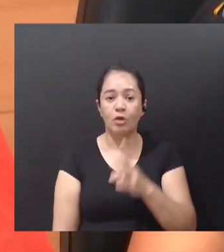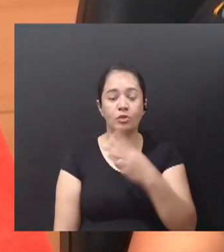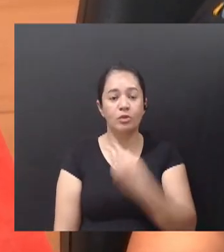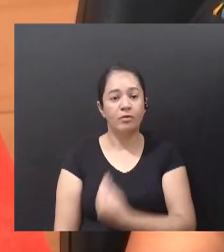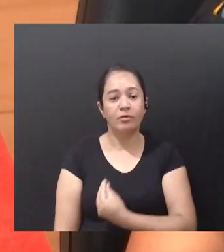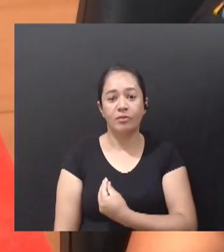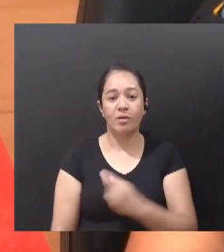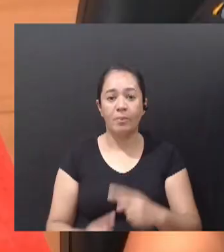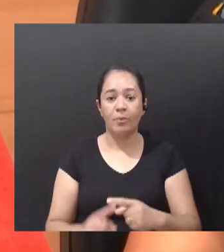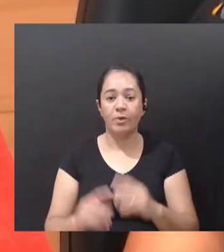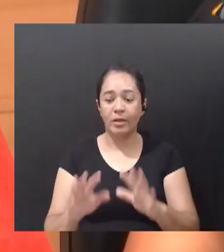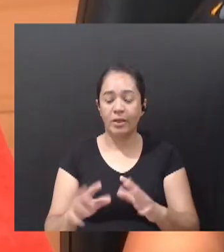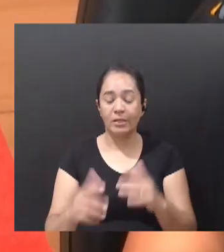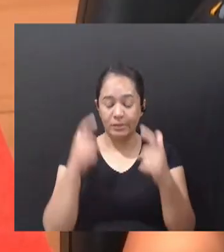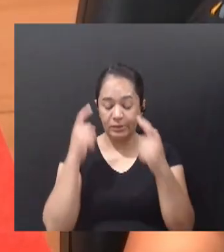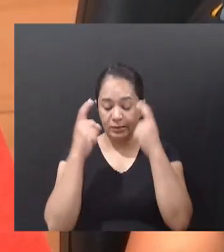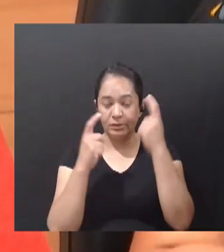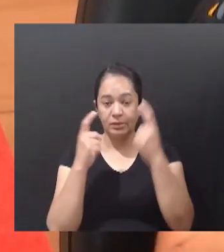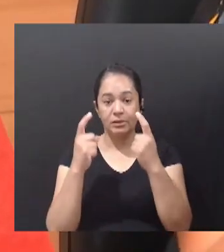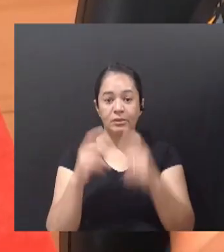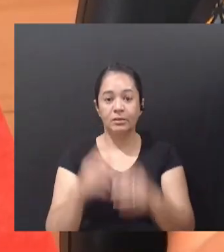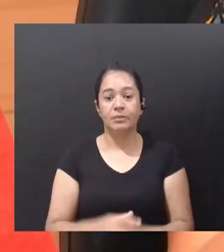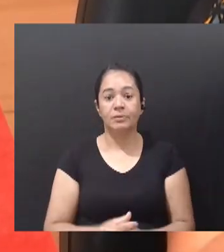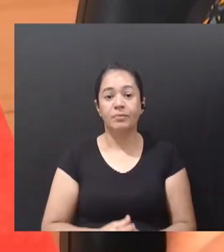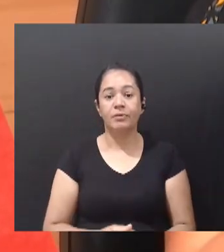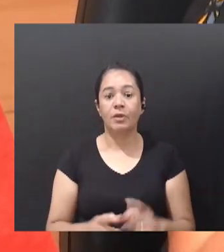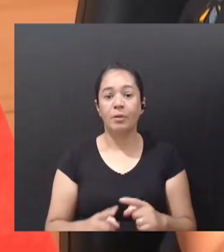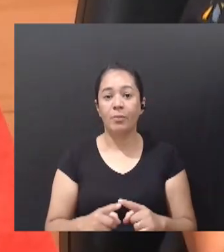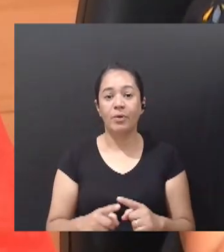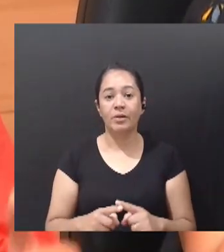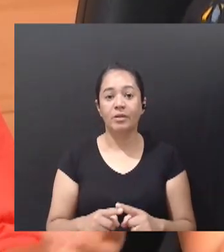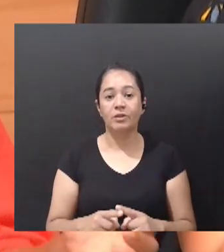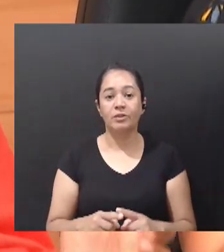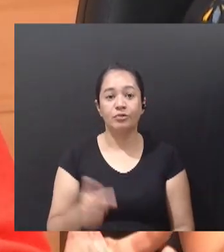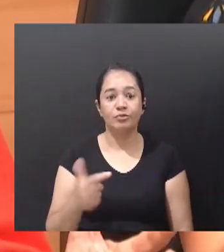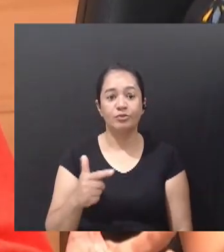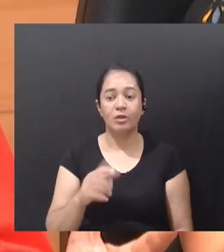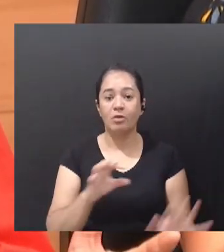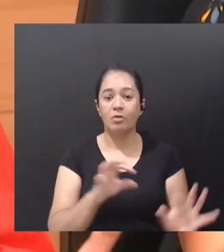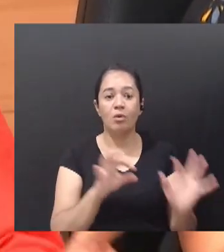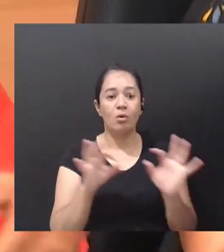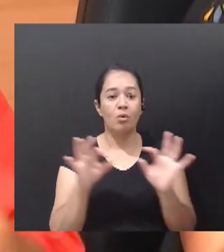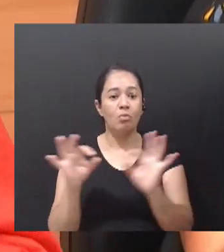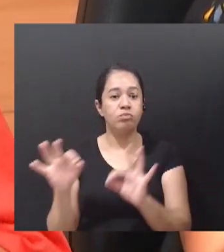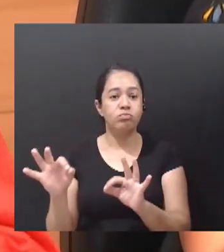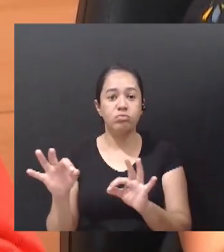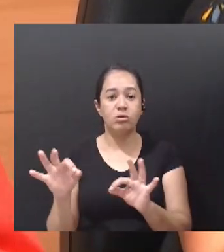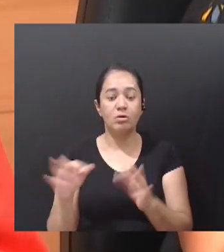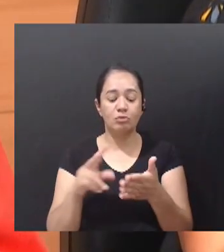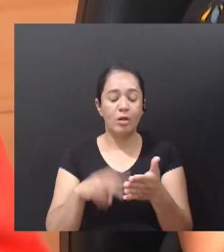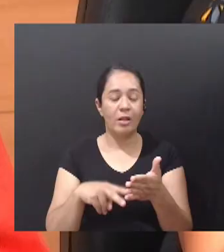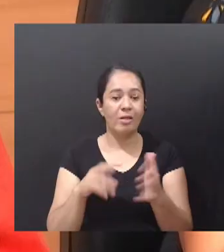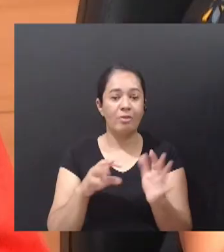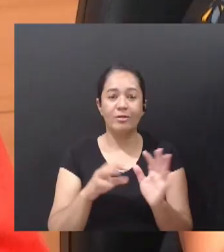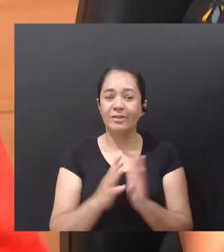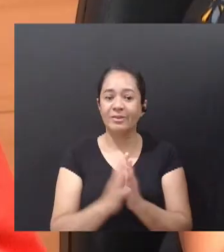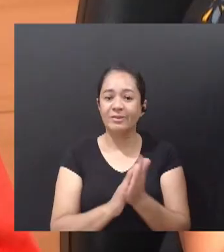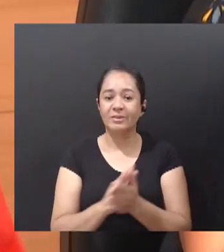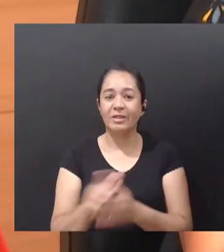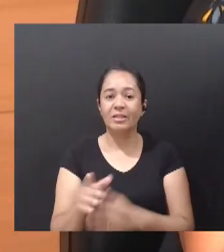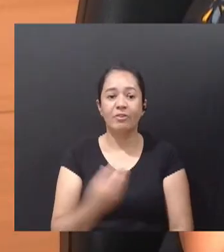grande preocupação daquelas pessoas, porque eles não tinham assistido, não tinham lido, eles também estavam vivendo